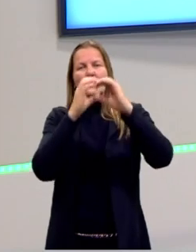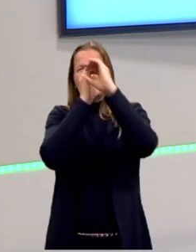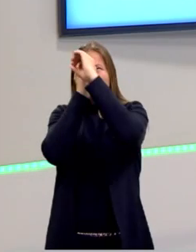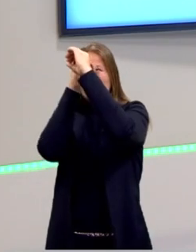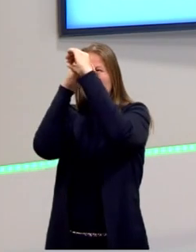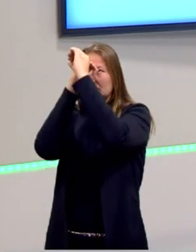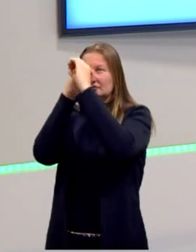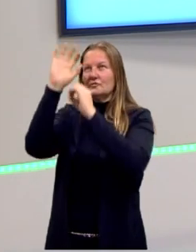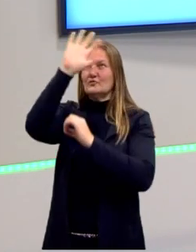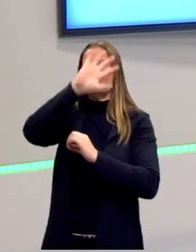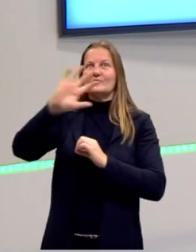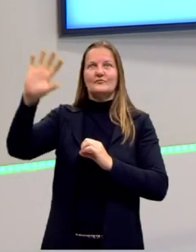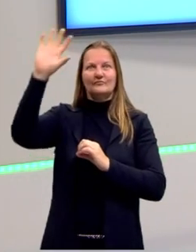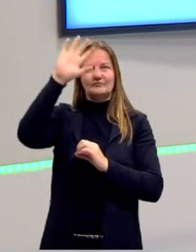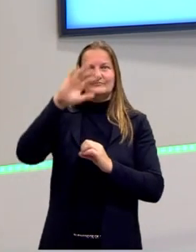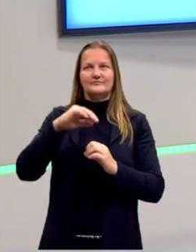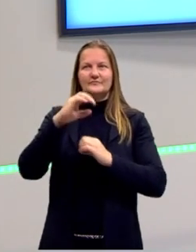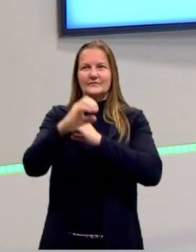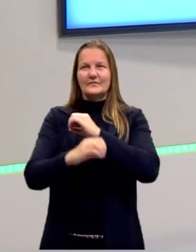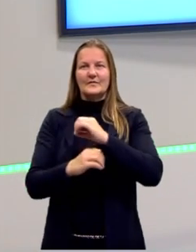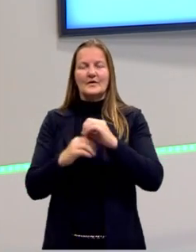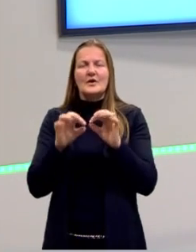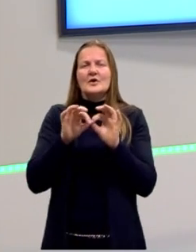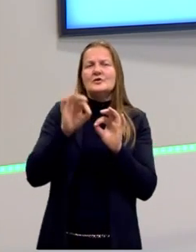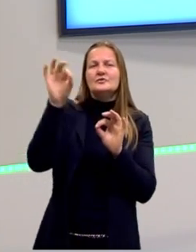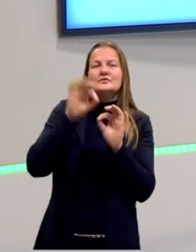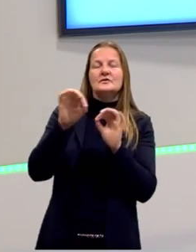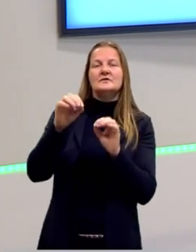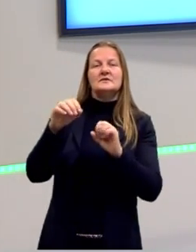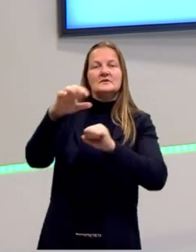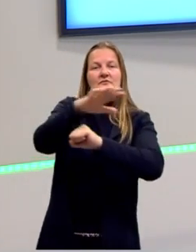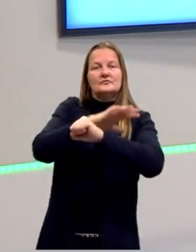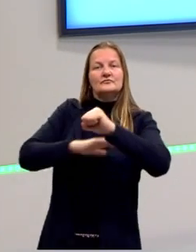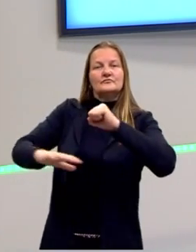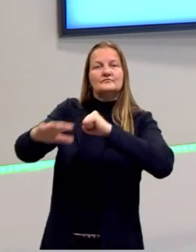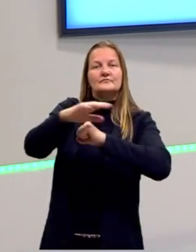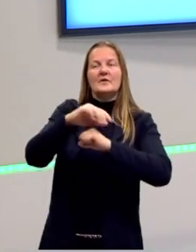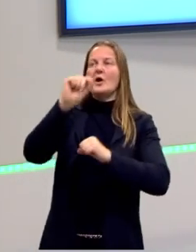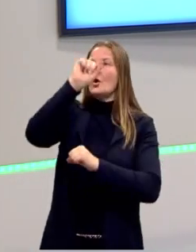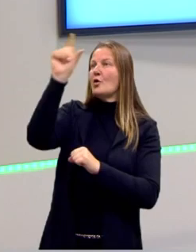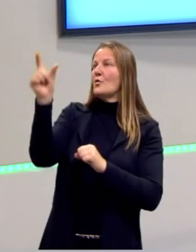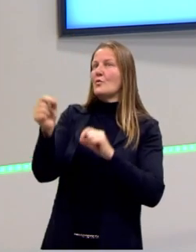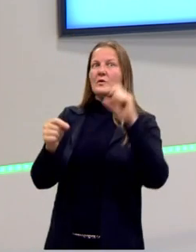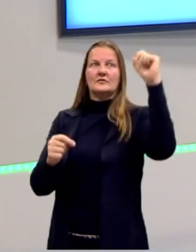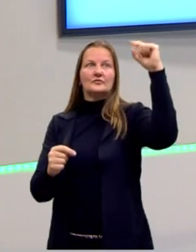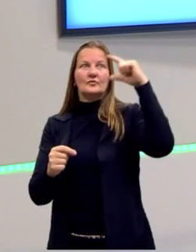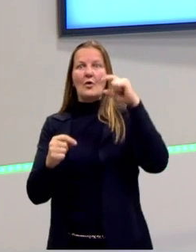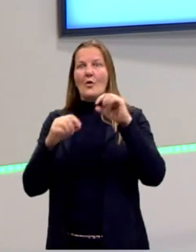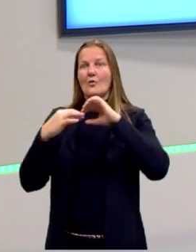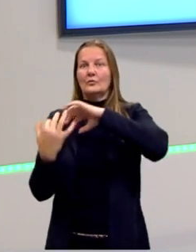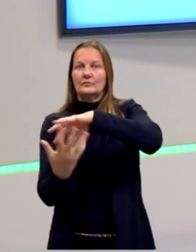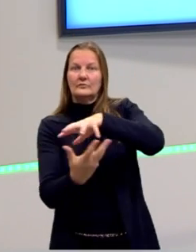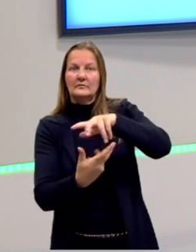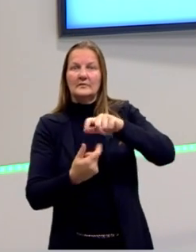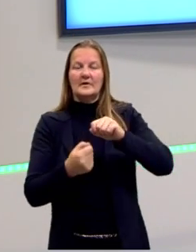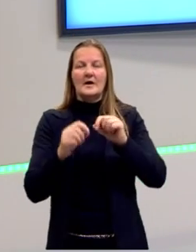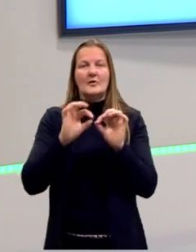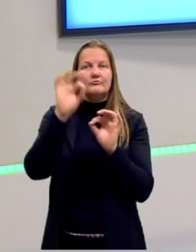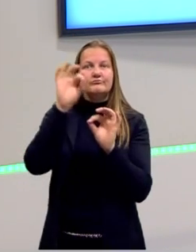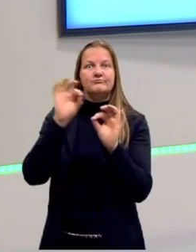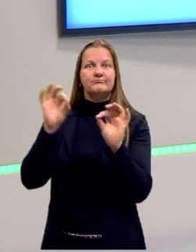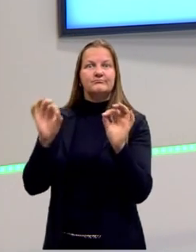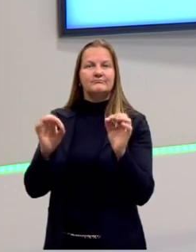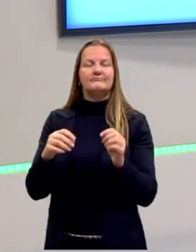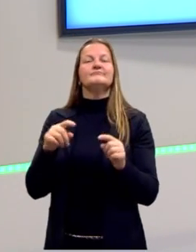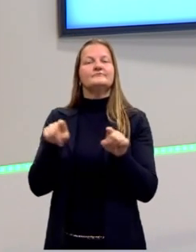astronomia né ali distância dos astros e a lua do sol da terra né então